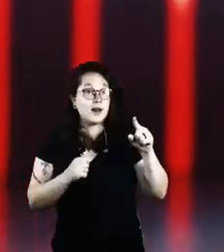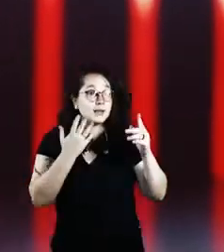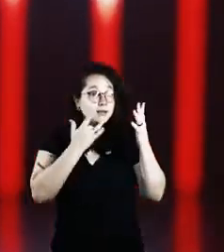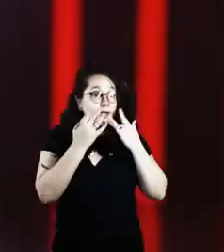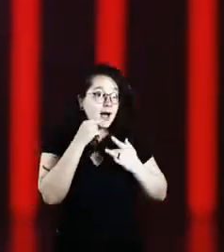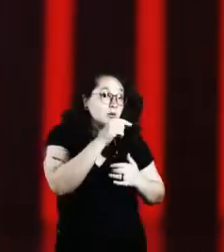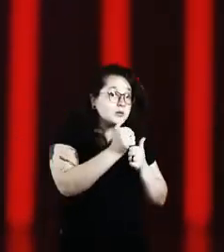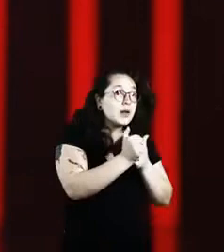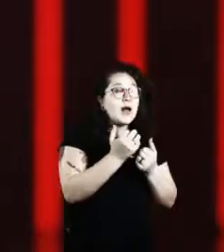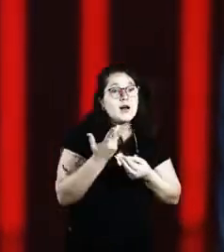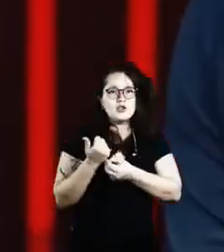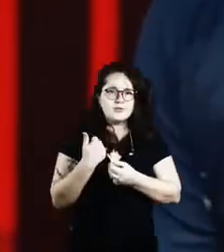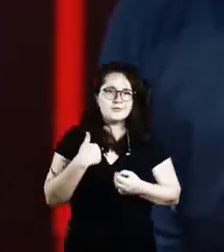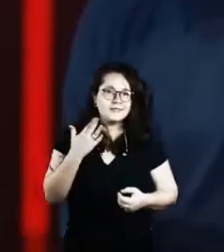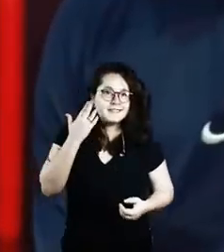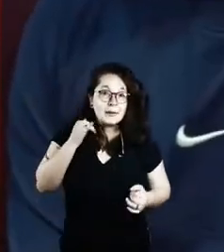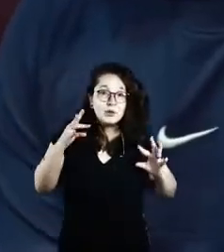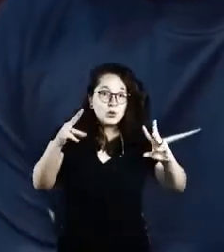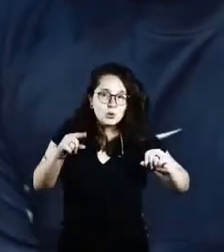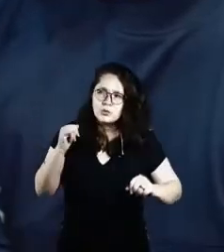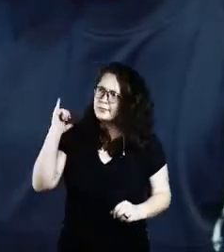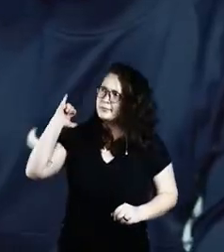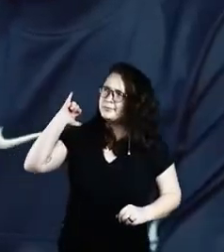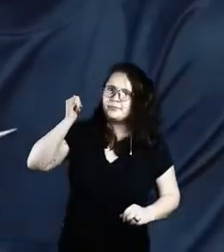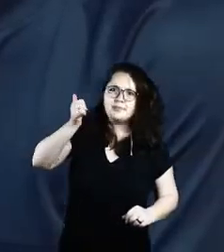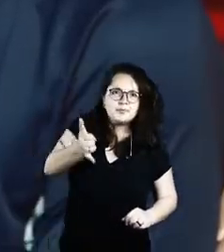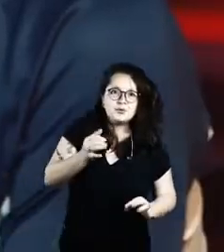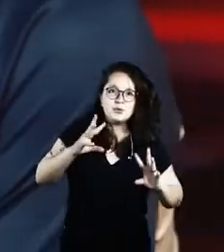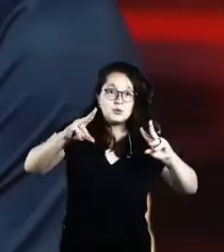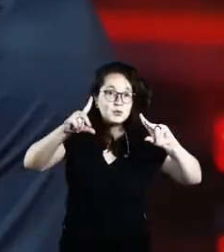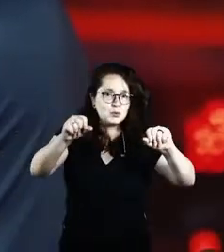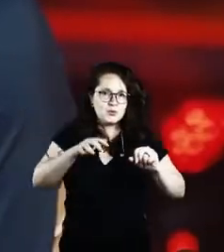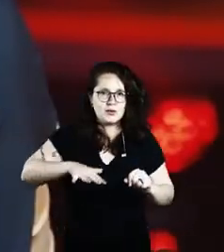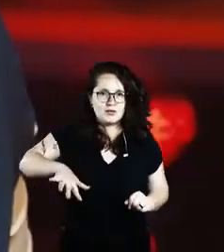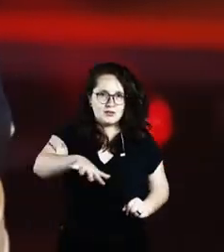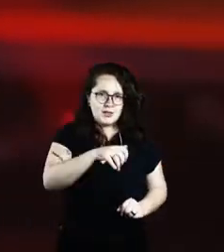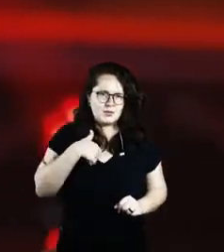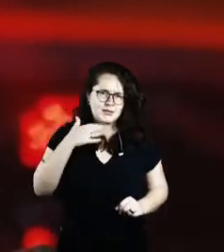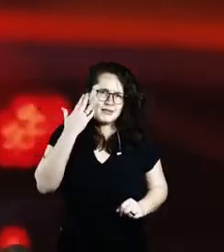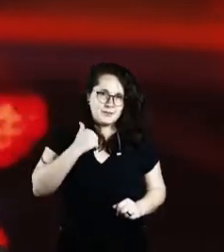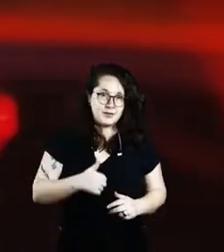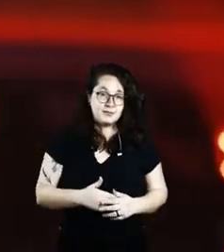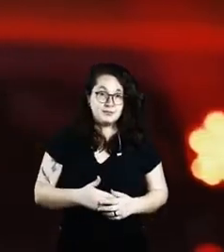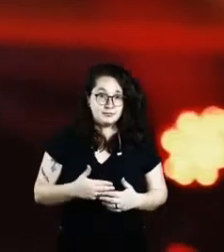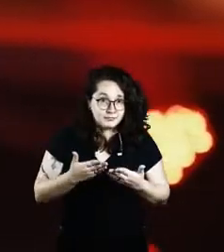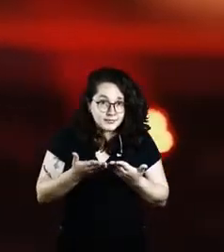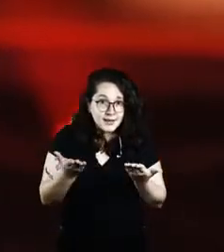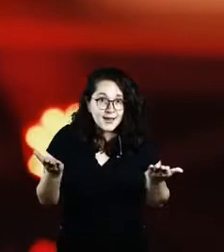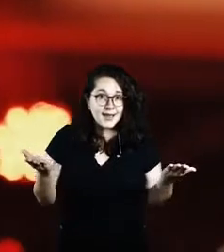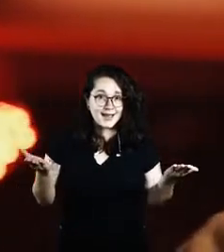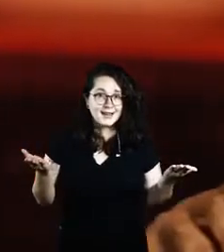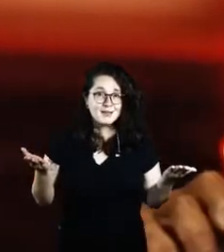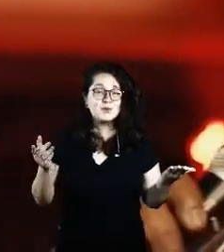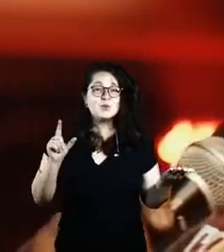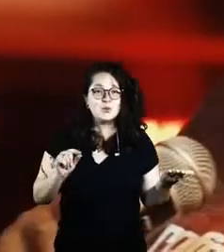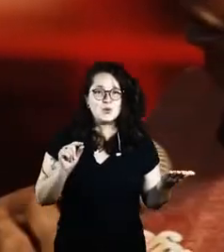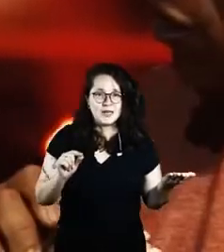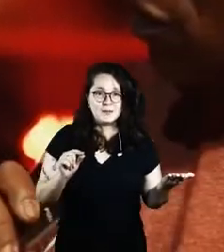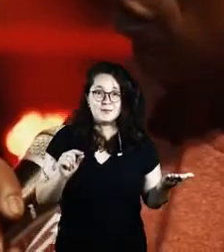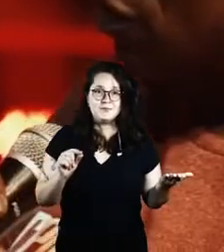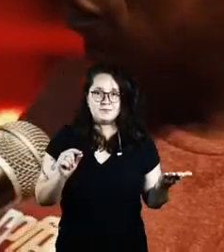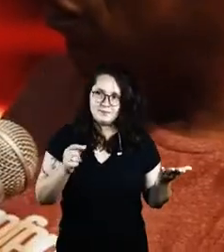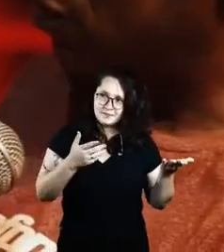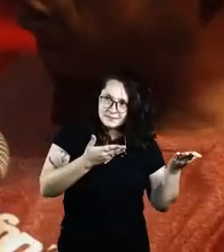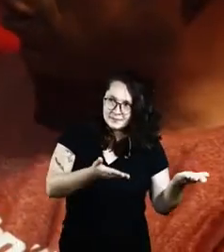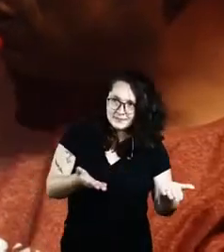eu via artista, enfim, eles conheciam tudo aqui. Foi eles que nos ofereceu